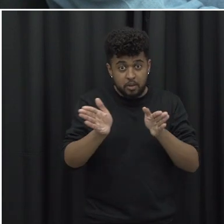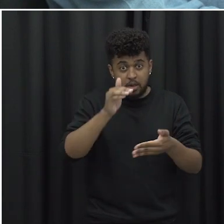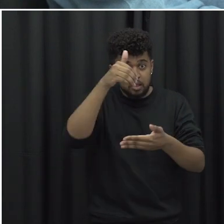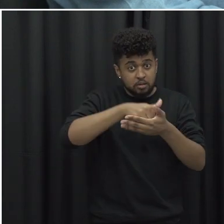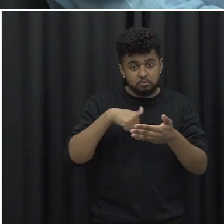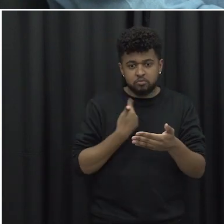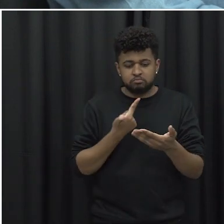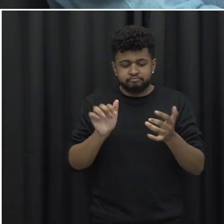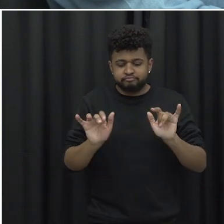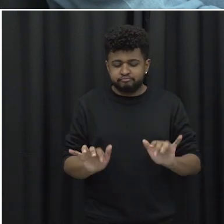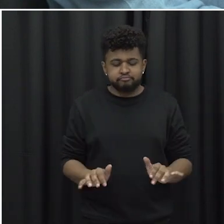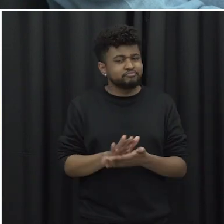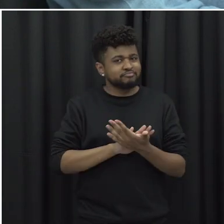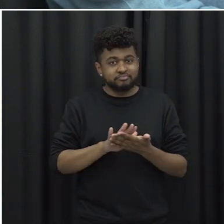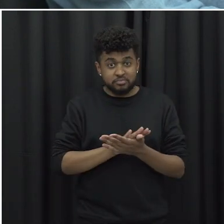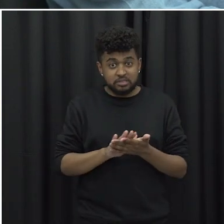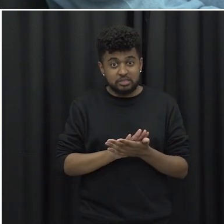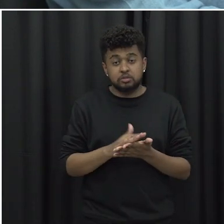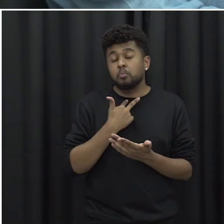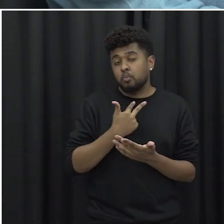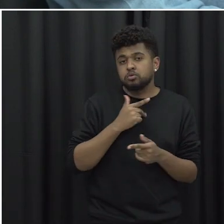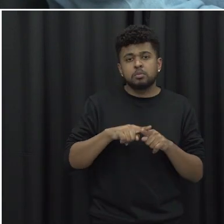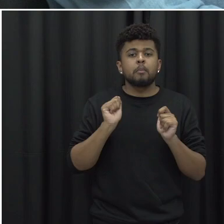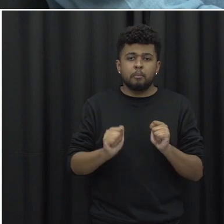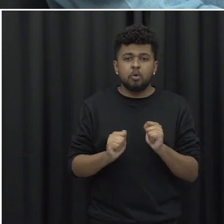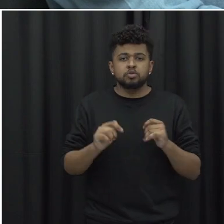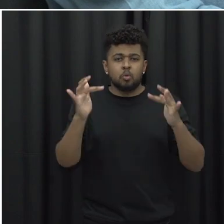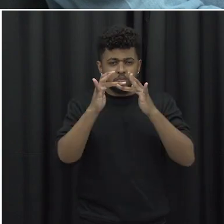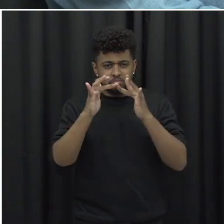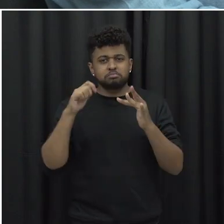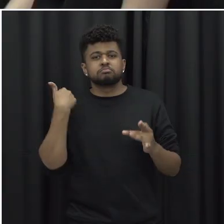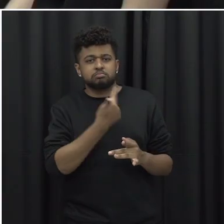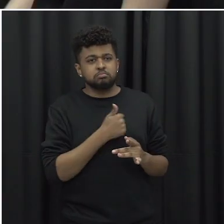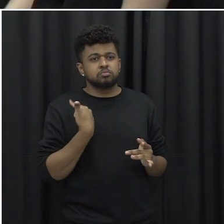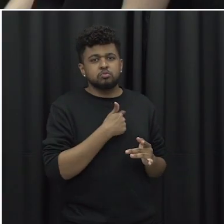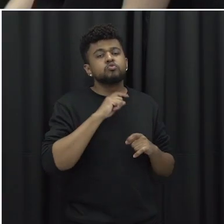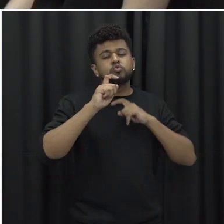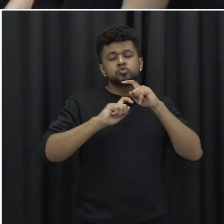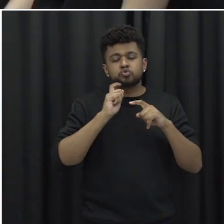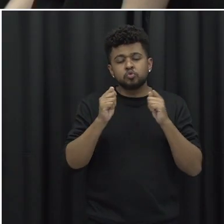comentários, mas pode entrar em contato com a gente que a gente tira dúvidas.